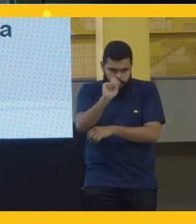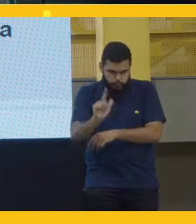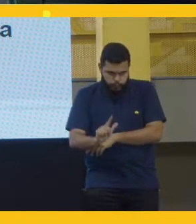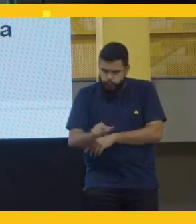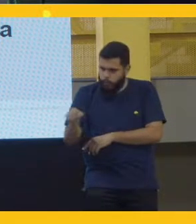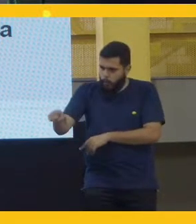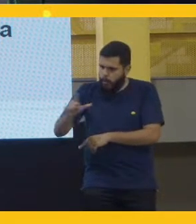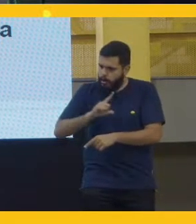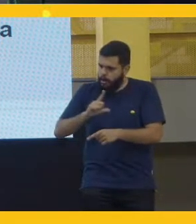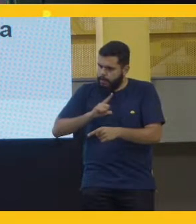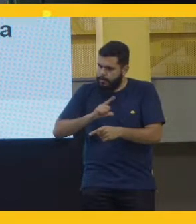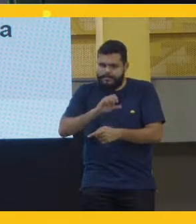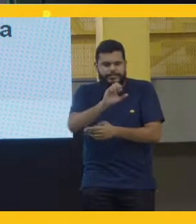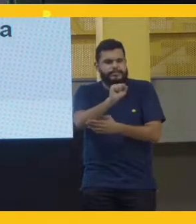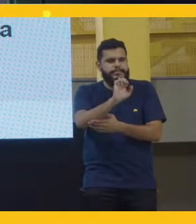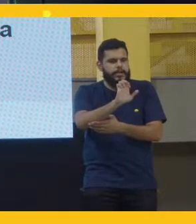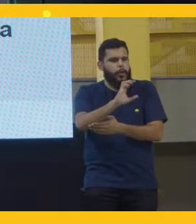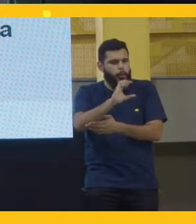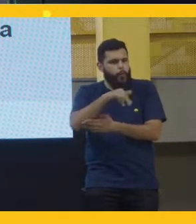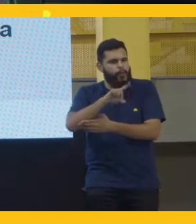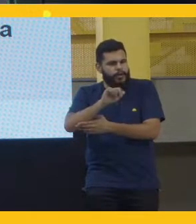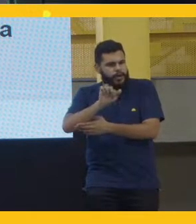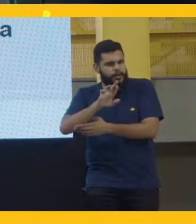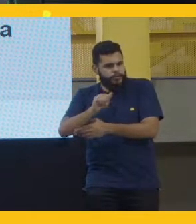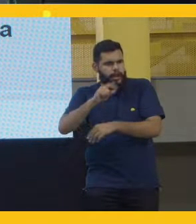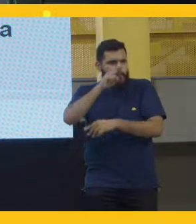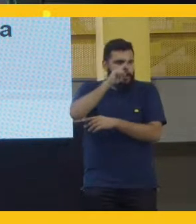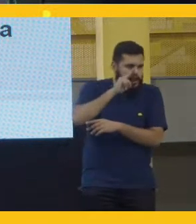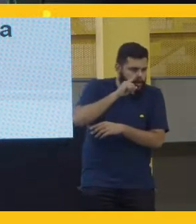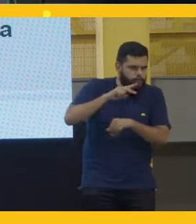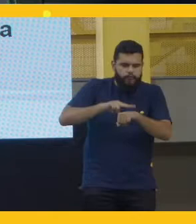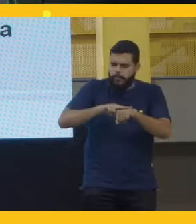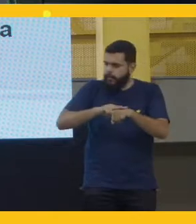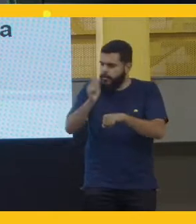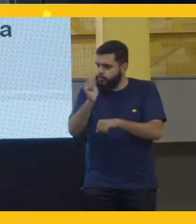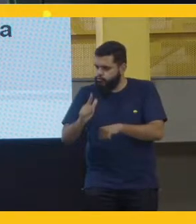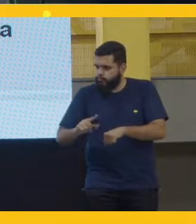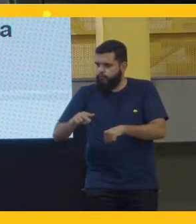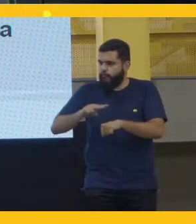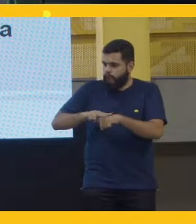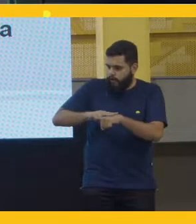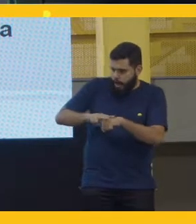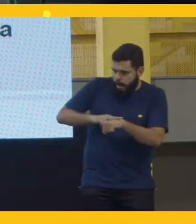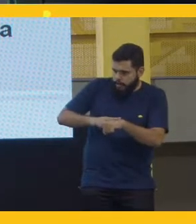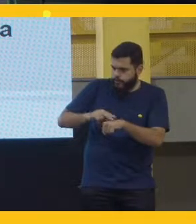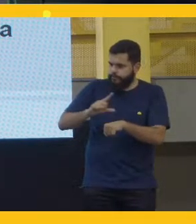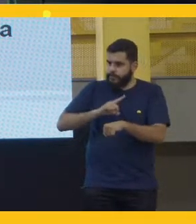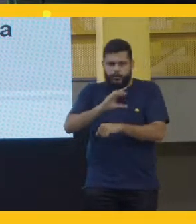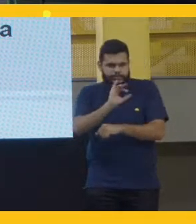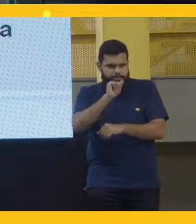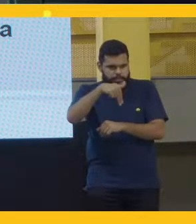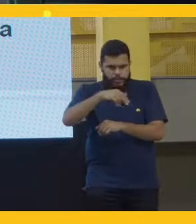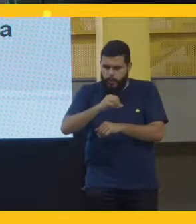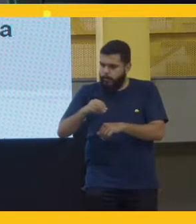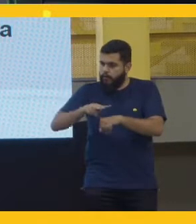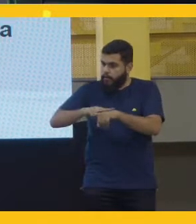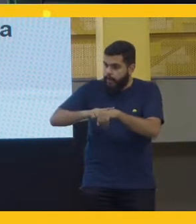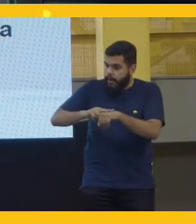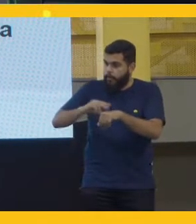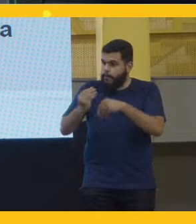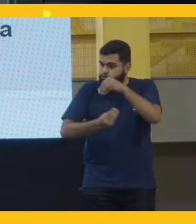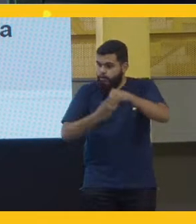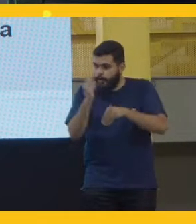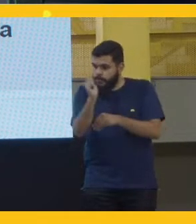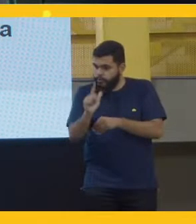e secundárias, amarelo, que é o vermelho mais o verde, ciano, que é o verde mais o azul, e o